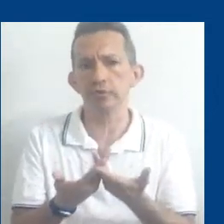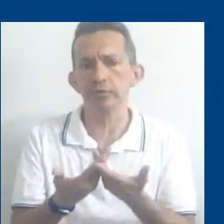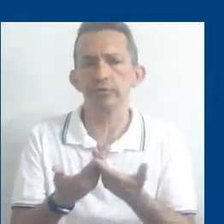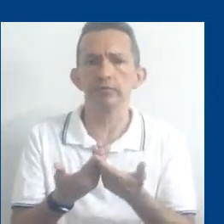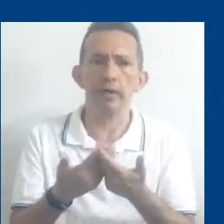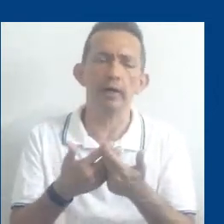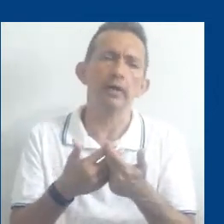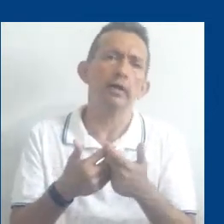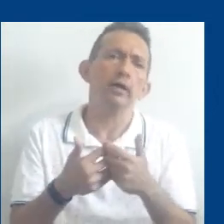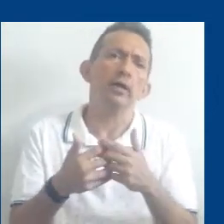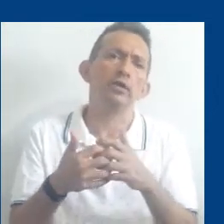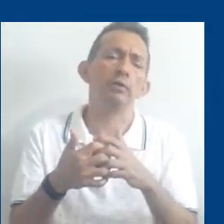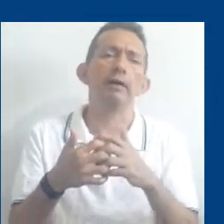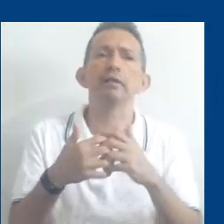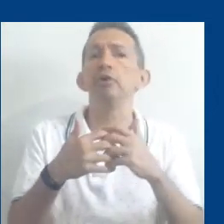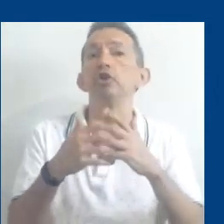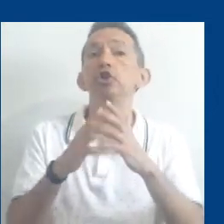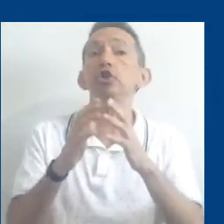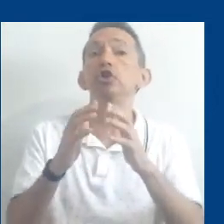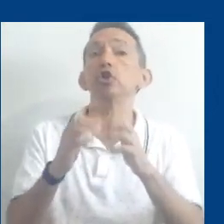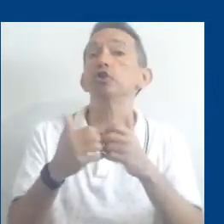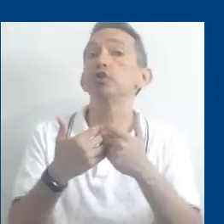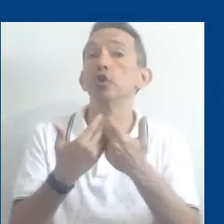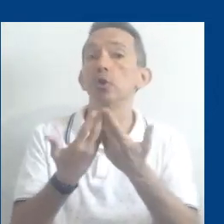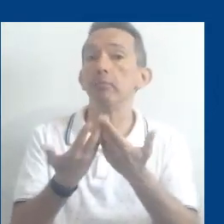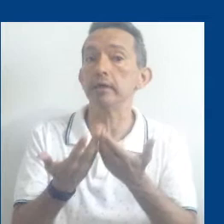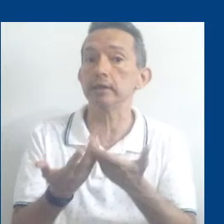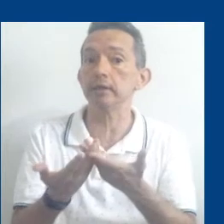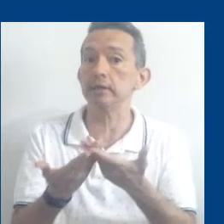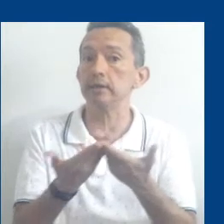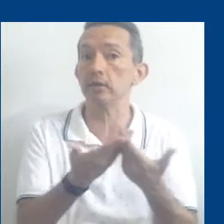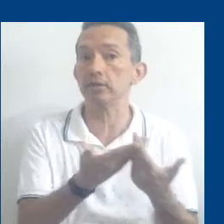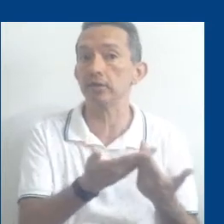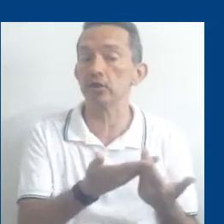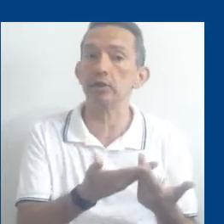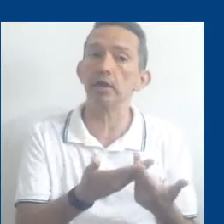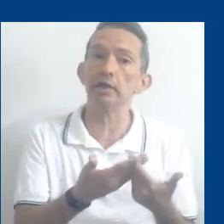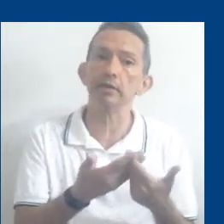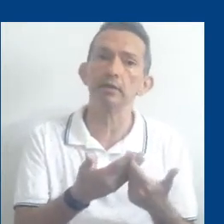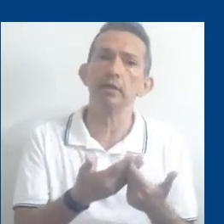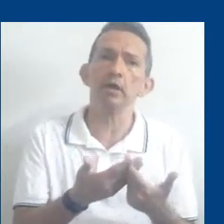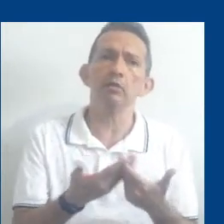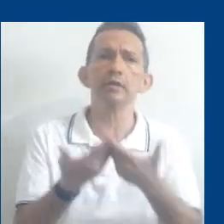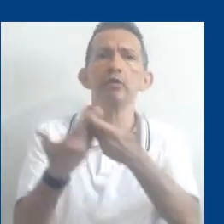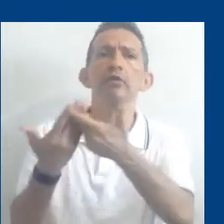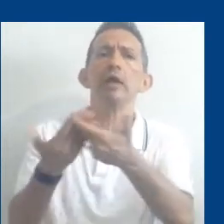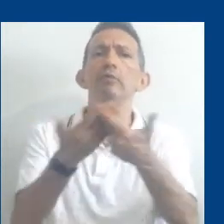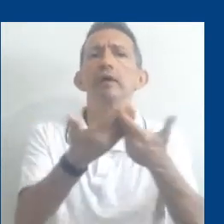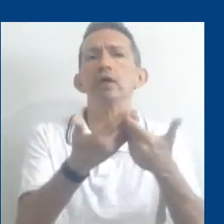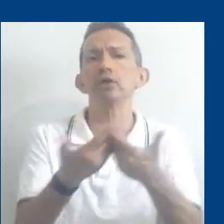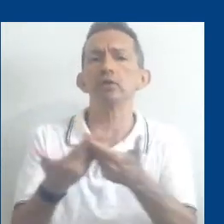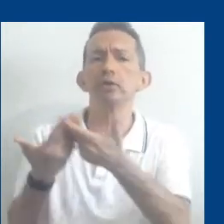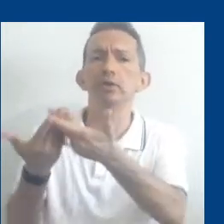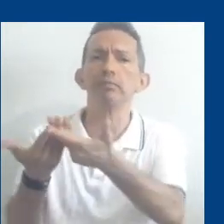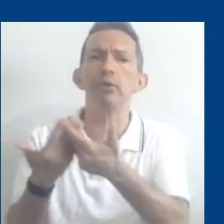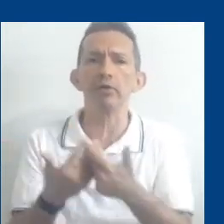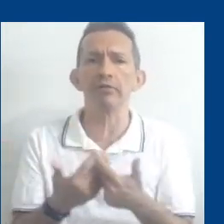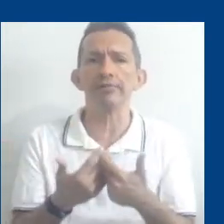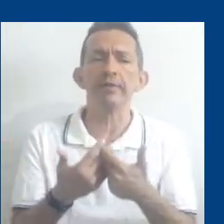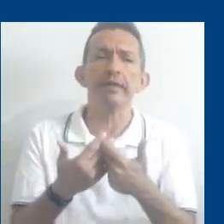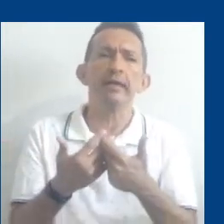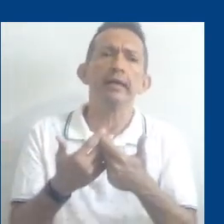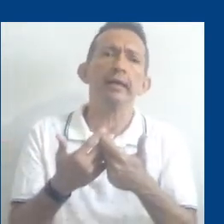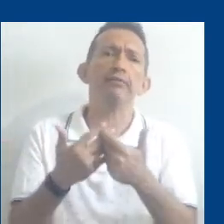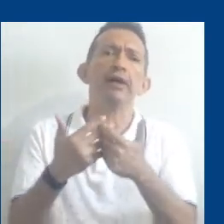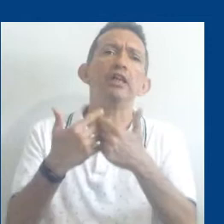Golgiossomos, tá? É chamado também de dictiossomas nas células vegetais. Eu vi lá numa questão dele de